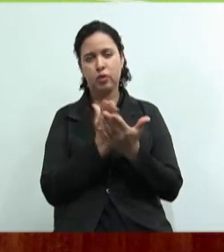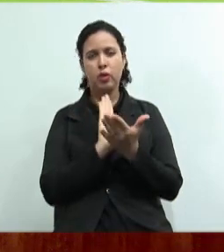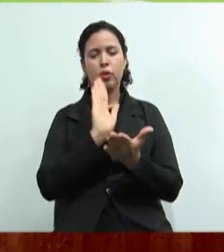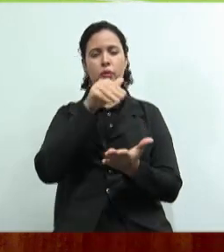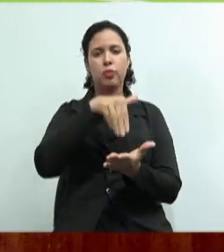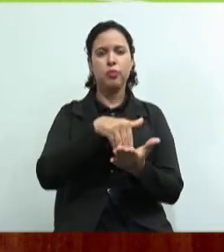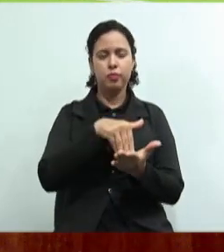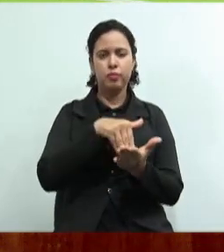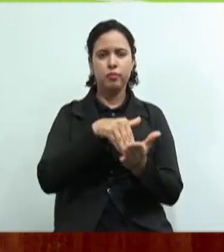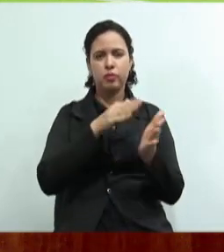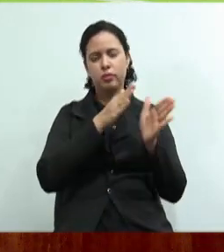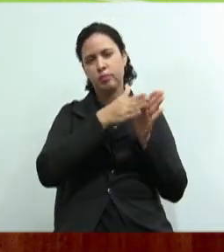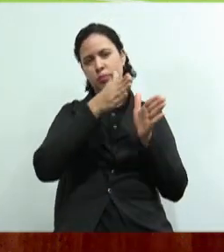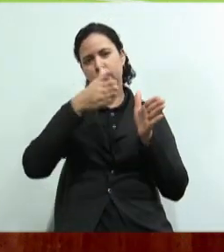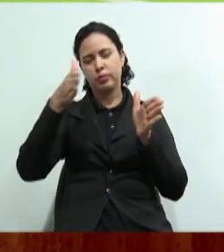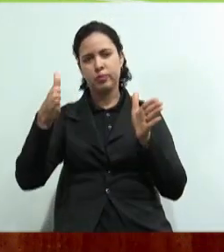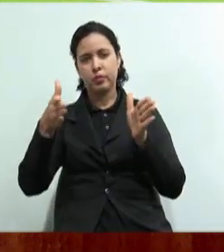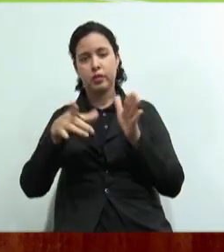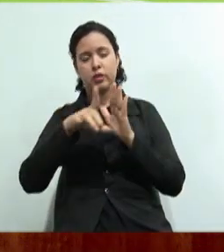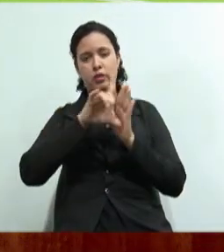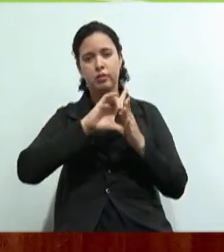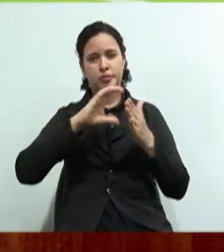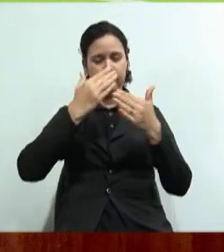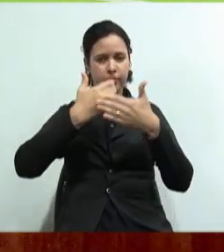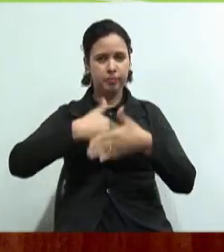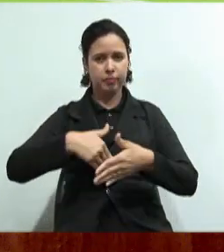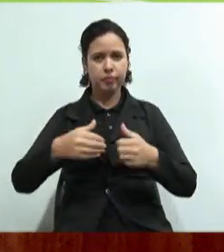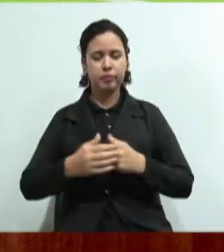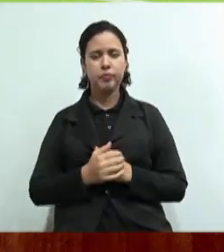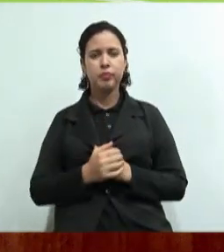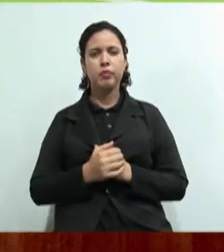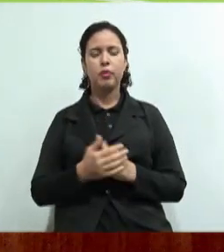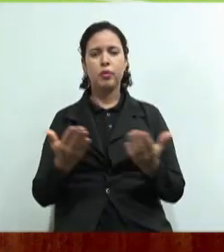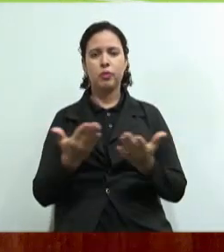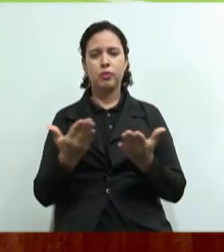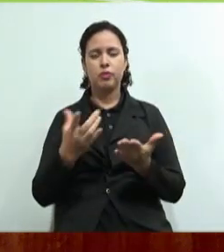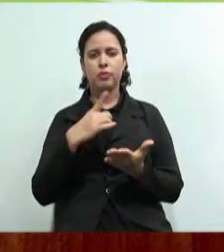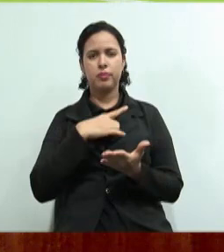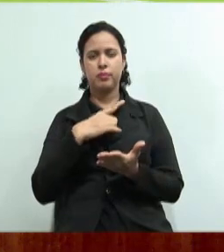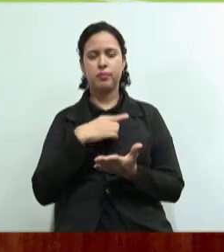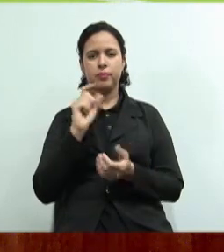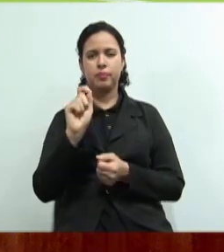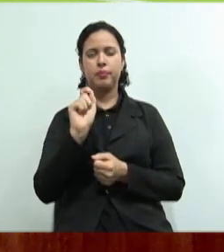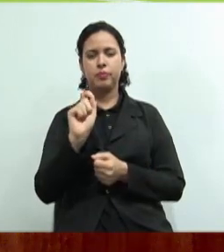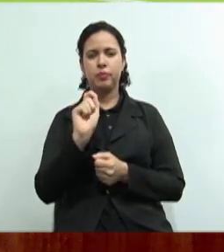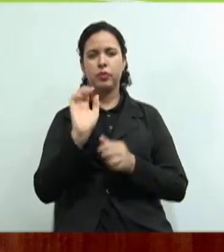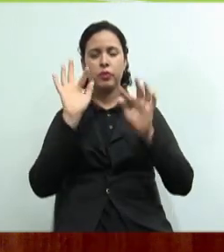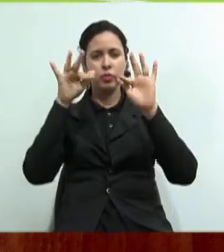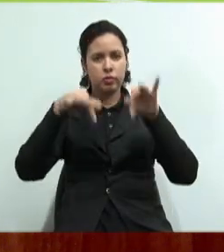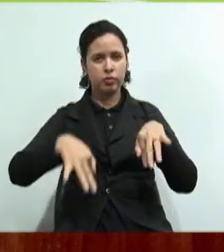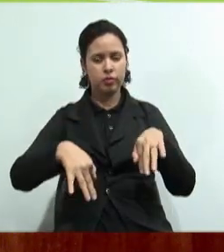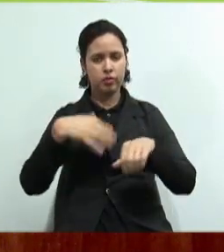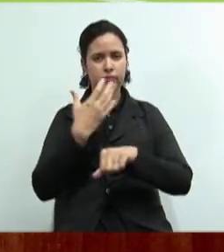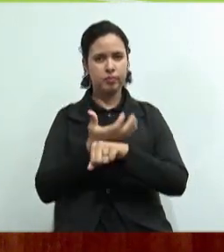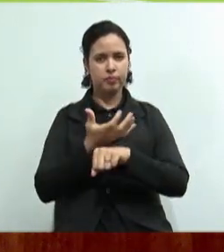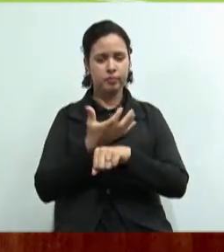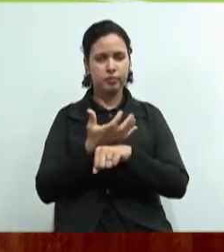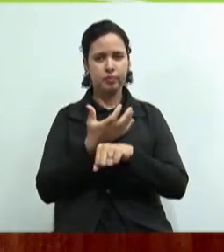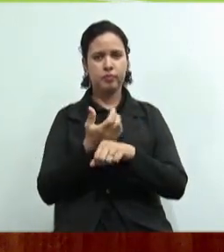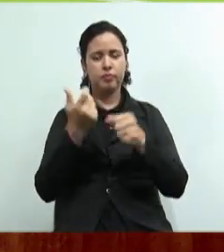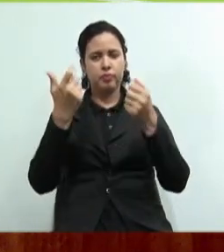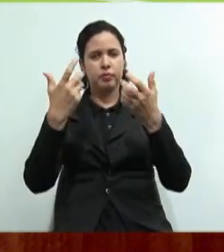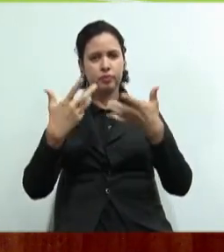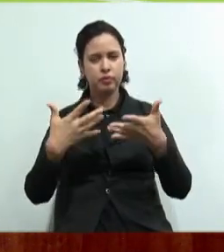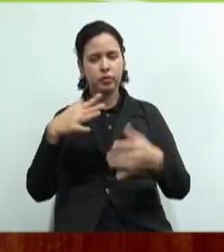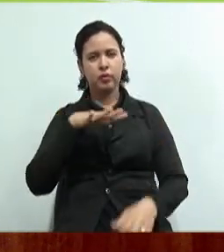nossa jornada antes da prova. E hoje teremos o final da nossa disciplina, falaremos sobre